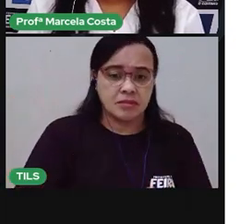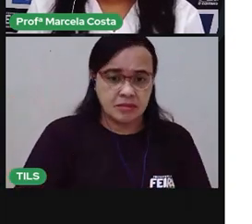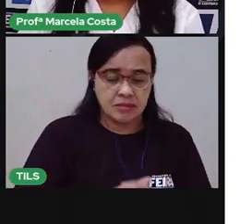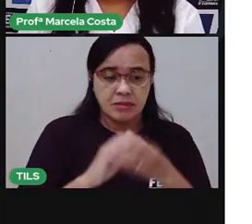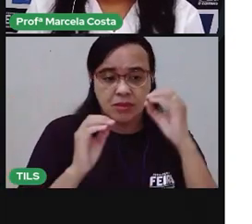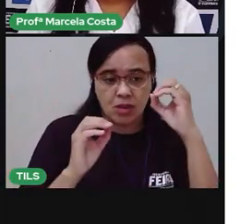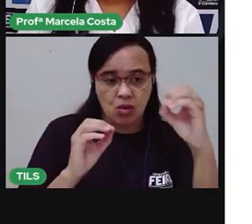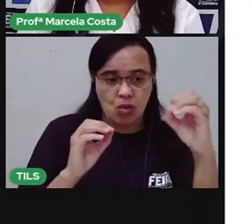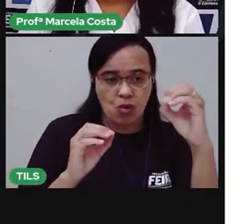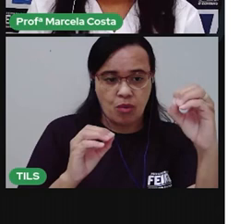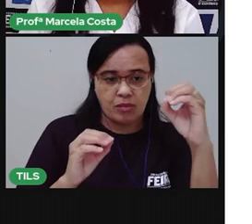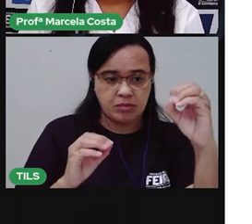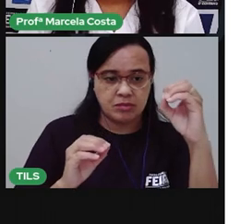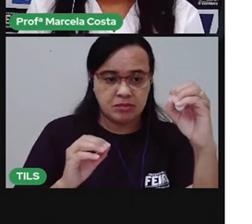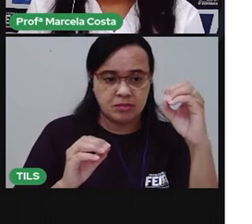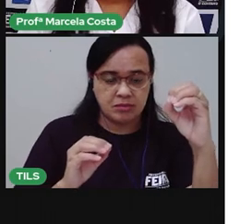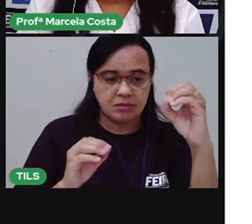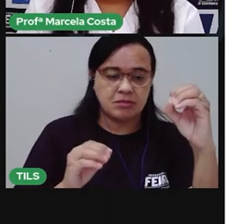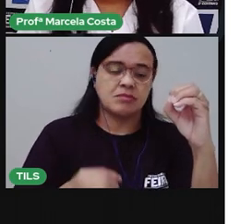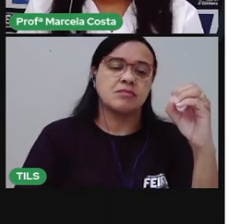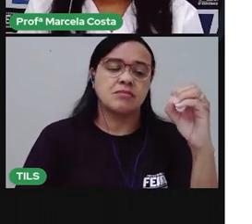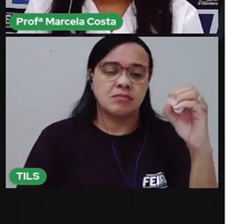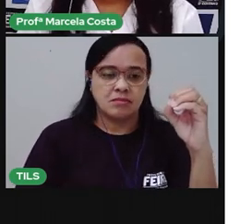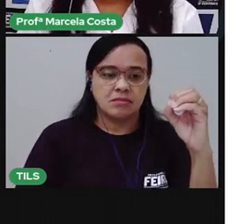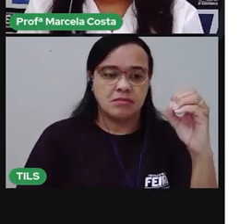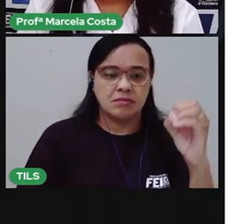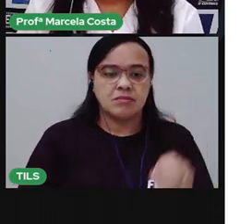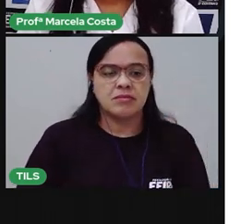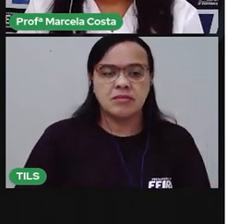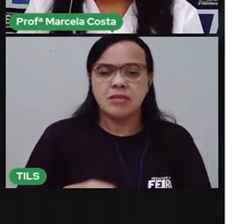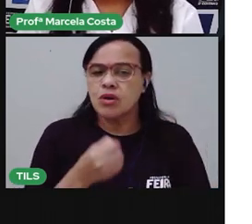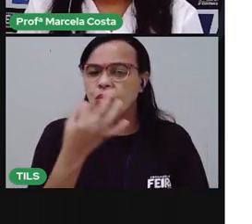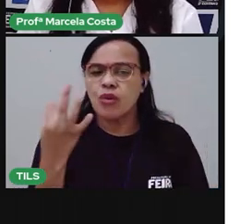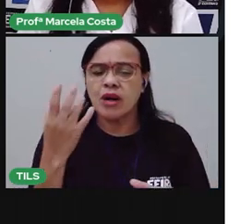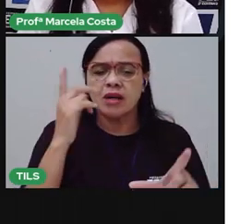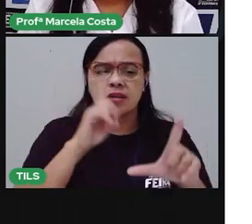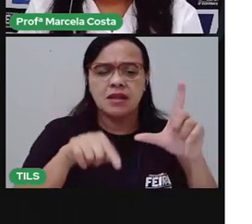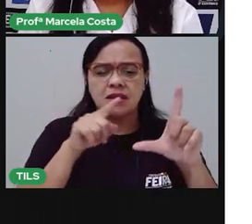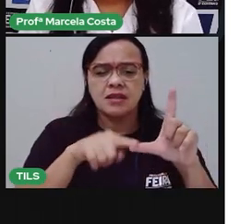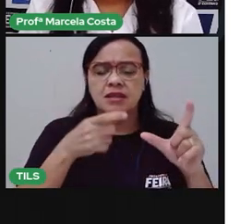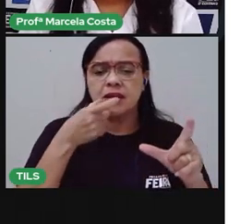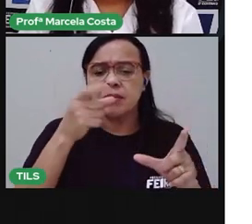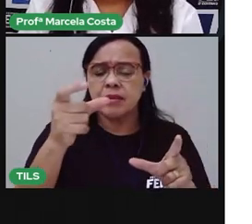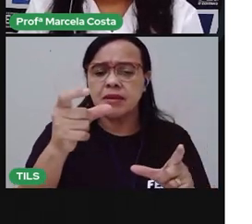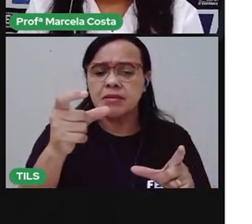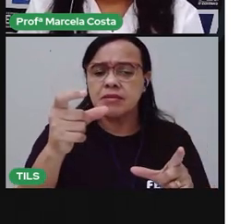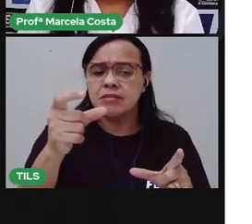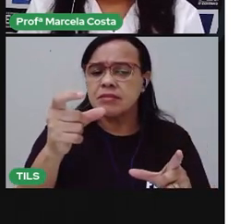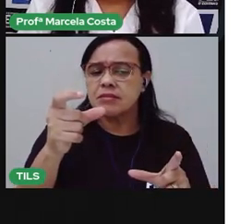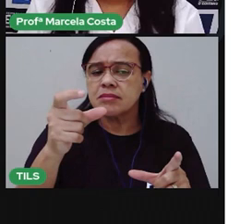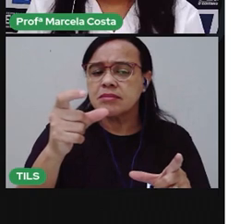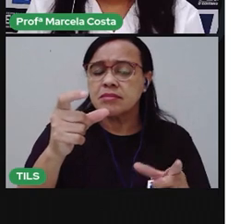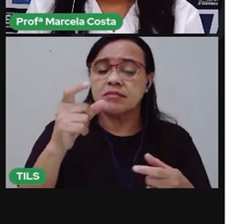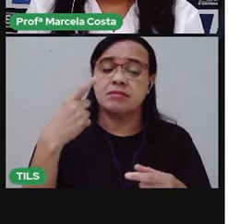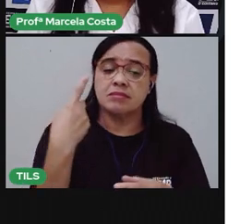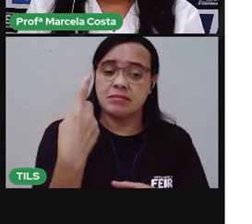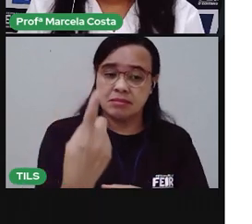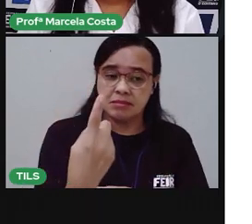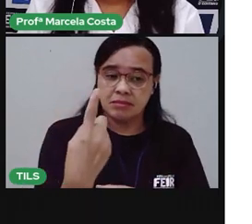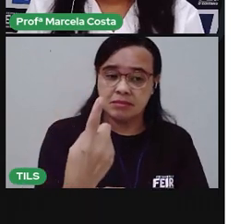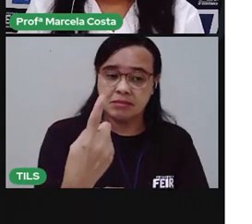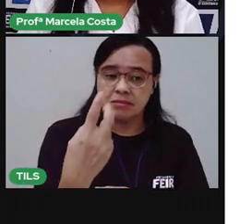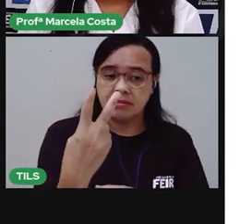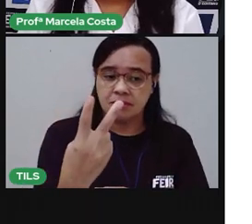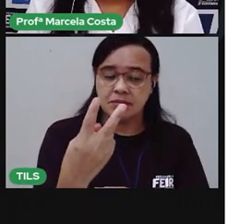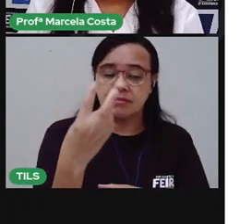a letra ao e vamos contar quantas letras tem é uma